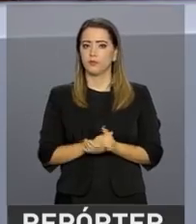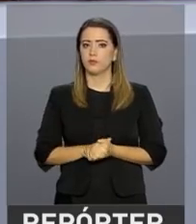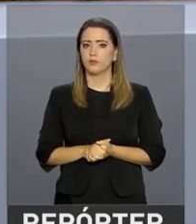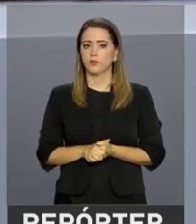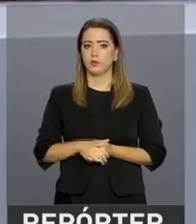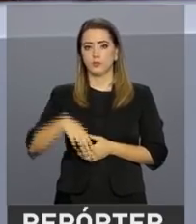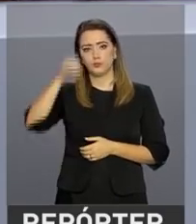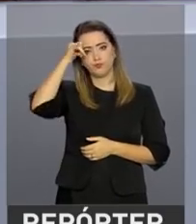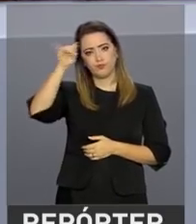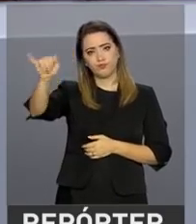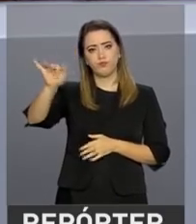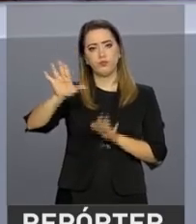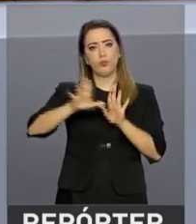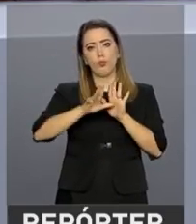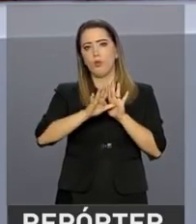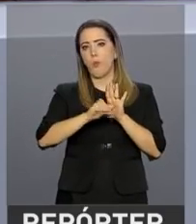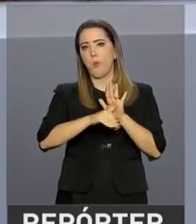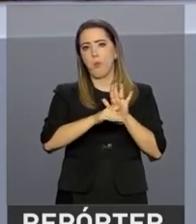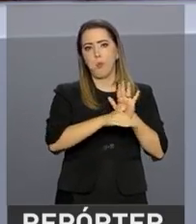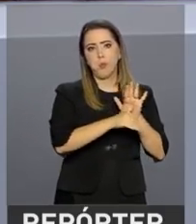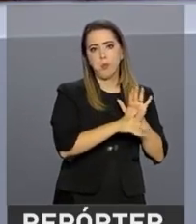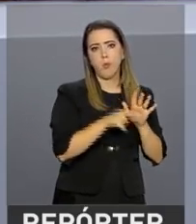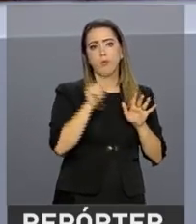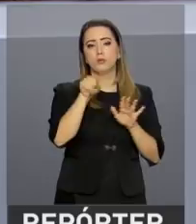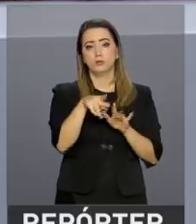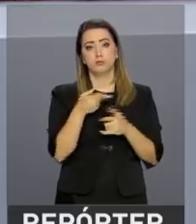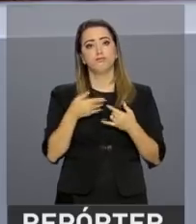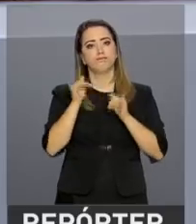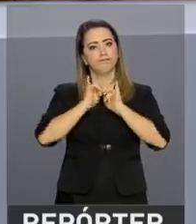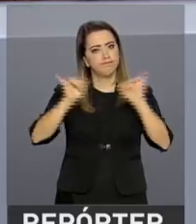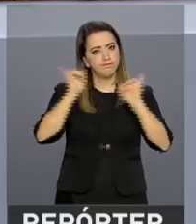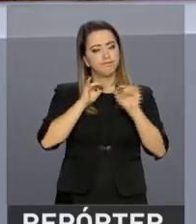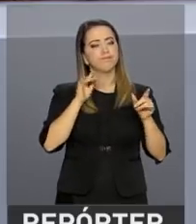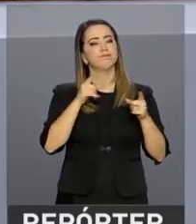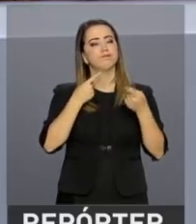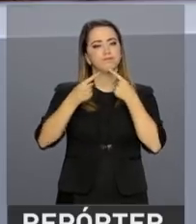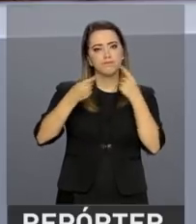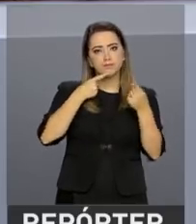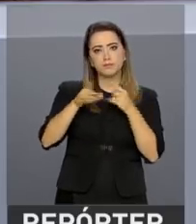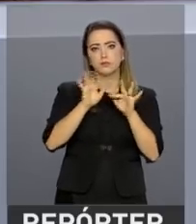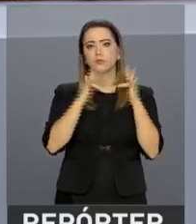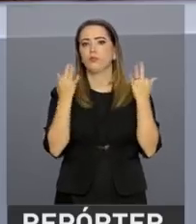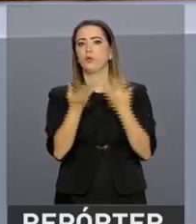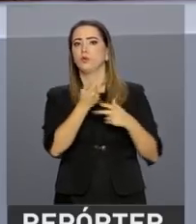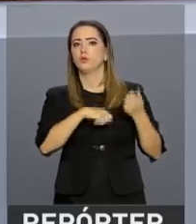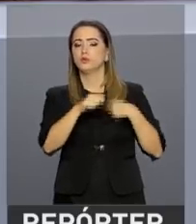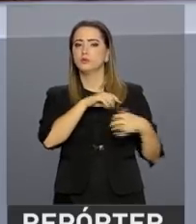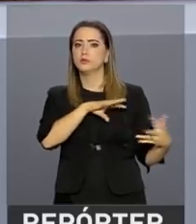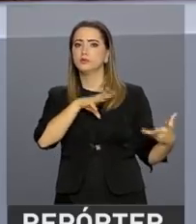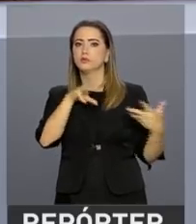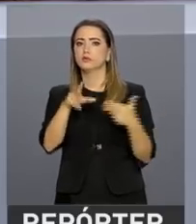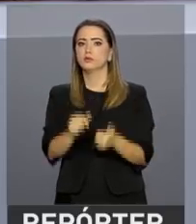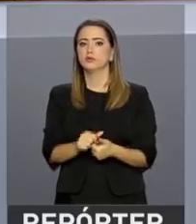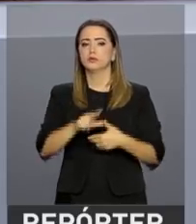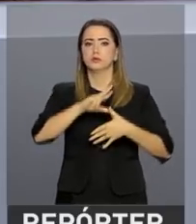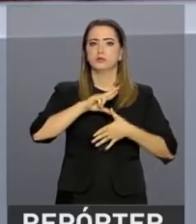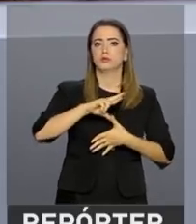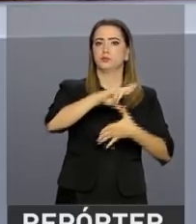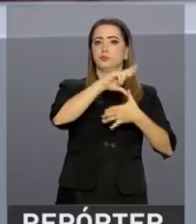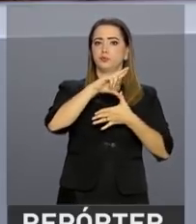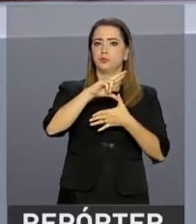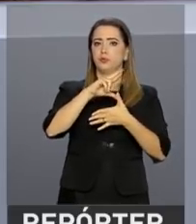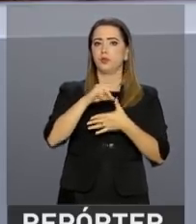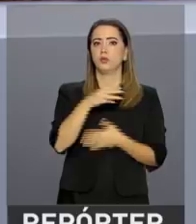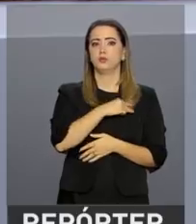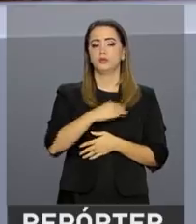combate à corrupção foi tema de um dos debates promovidos pelo fórum econômico mundial para a américa latina o ministro